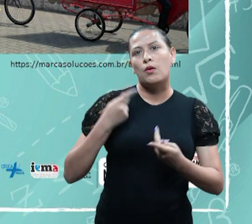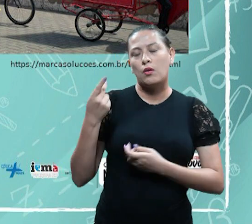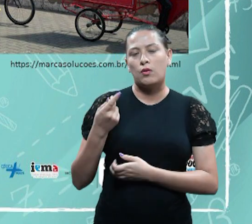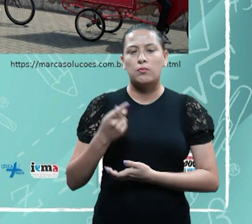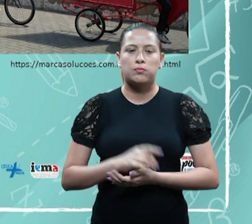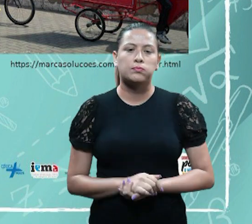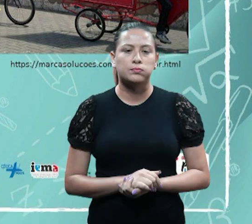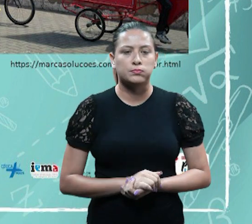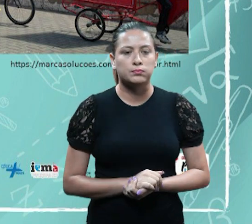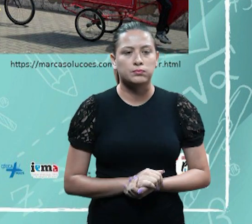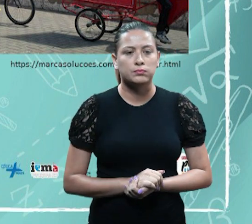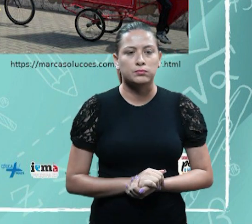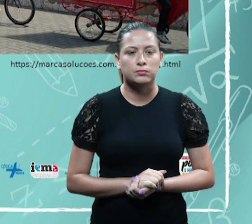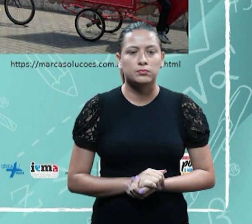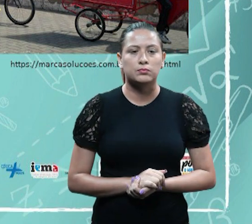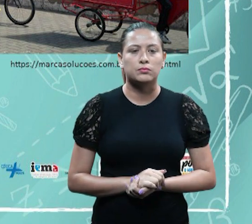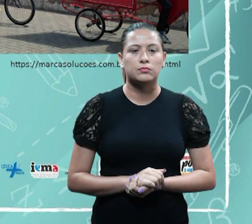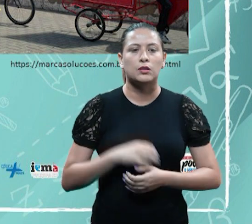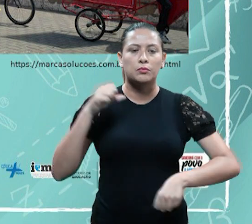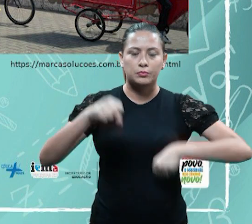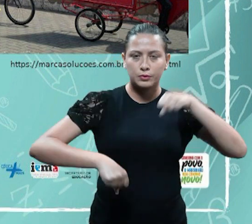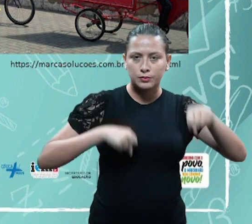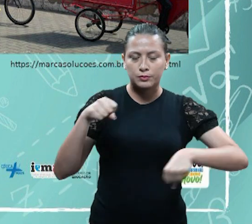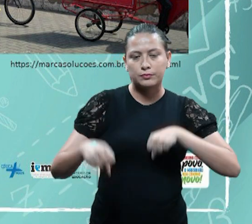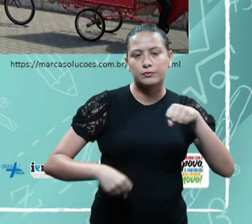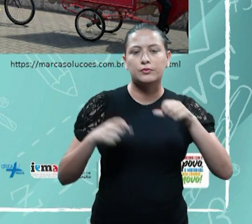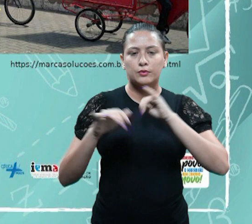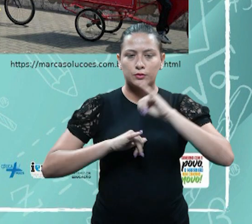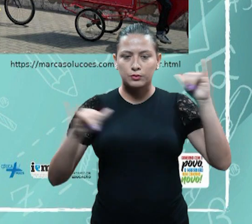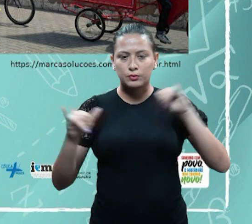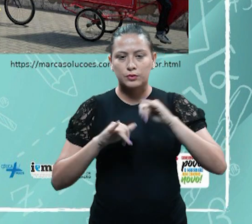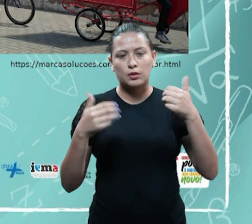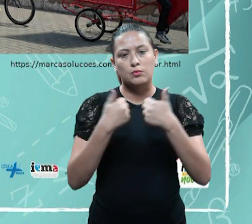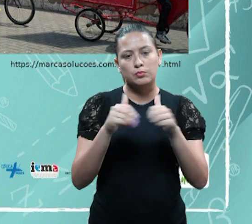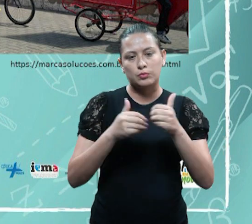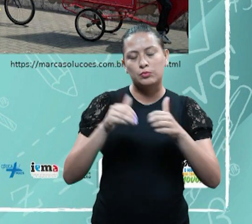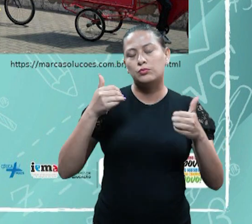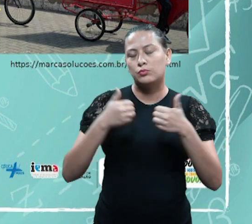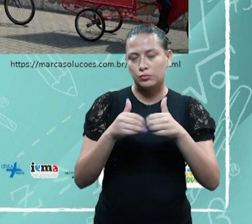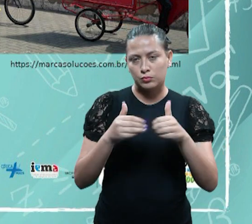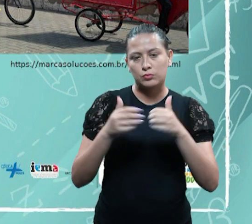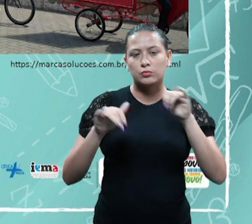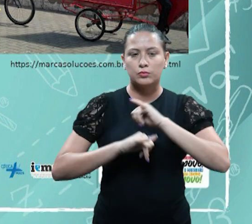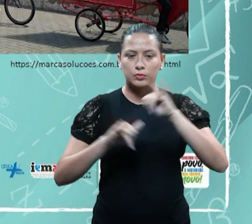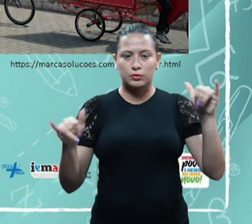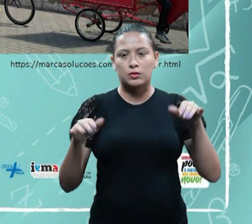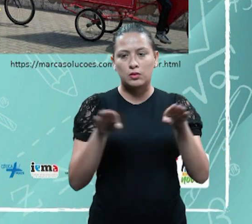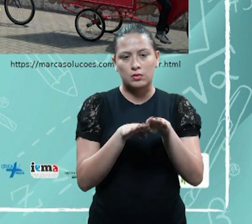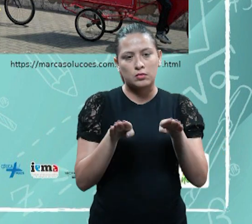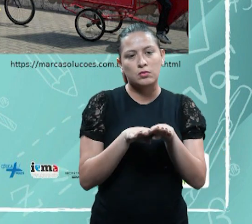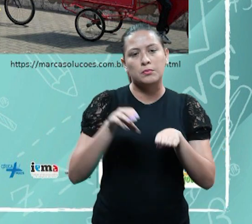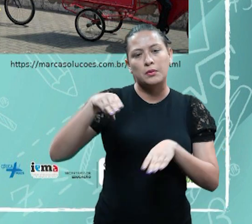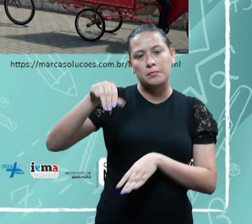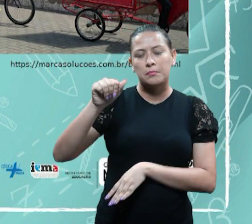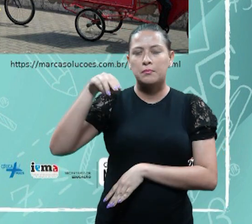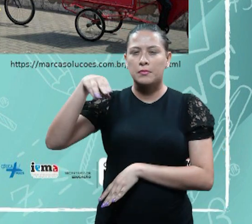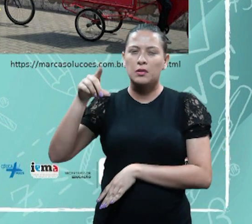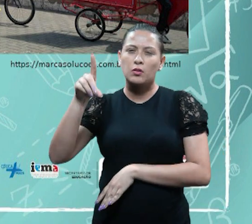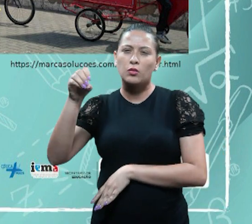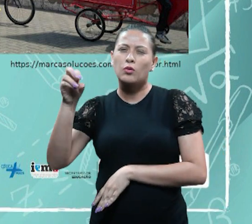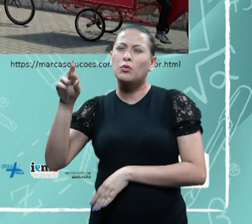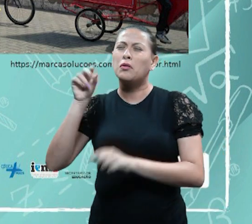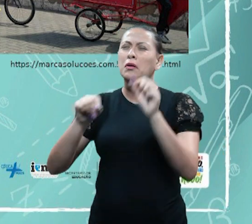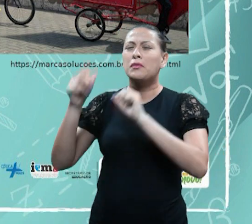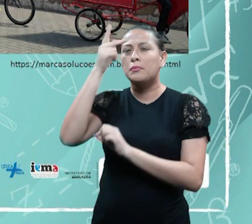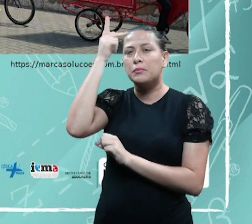nosso evento. O Bike Door, o Bus Door, o Main Door. O Main Door é aquela pessoa que vai divulgando